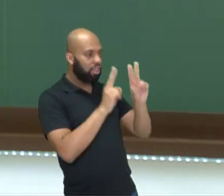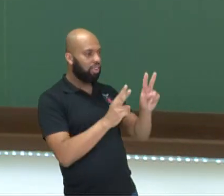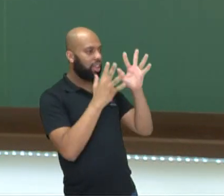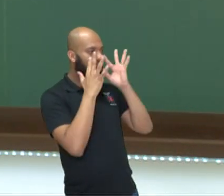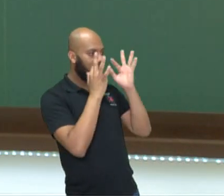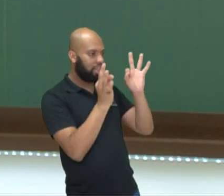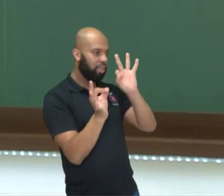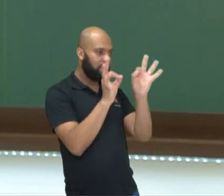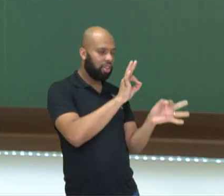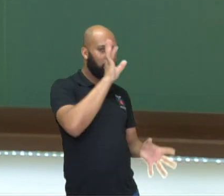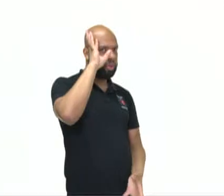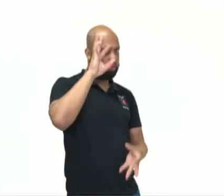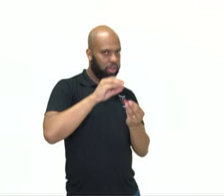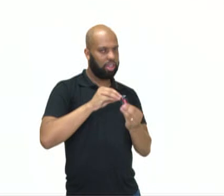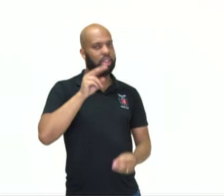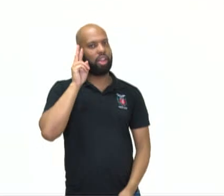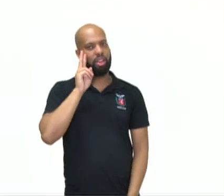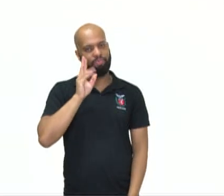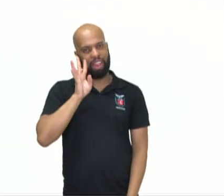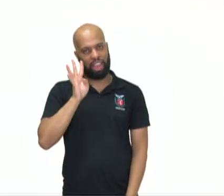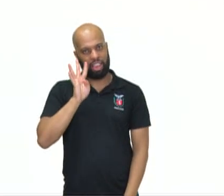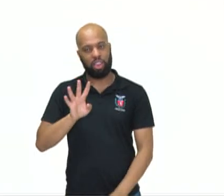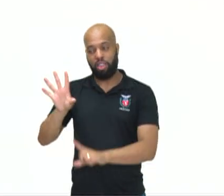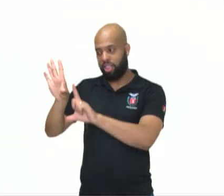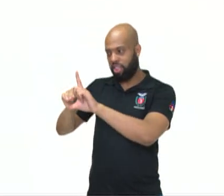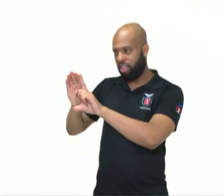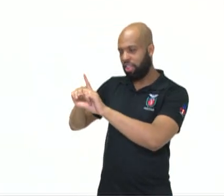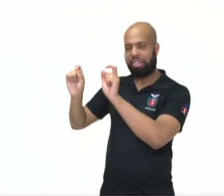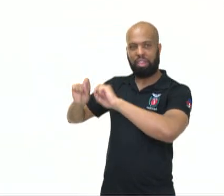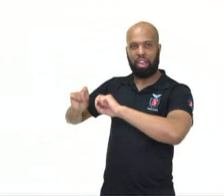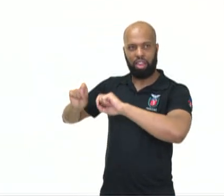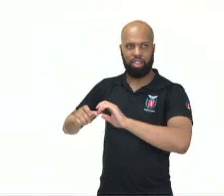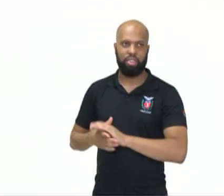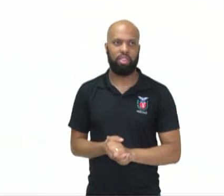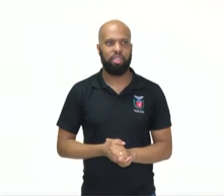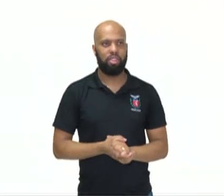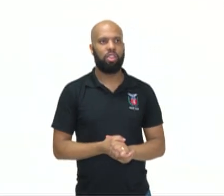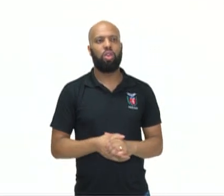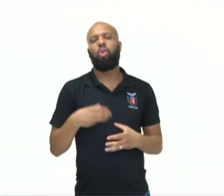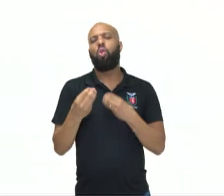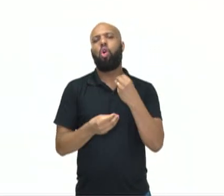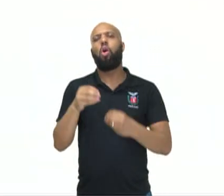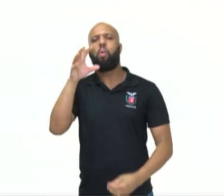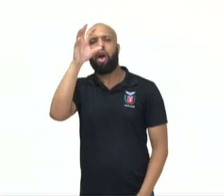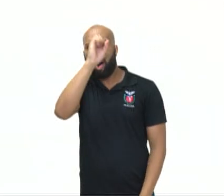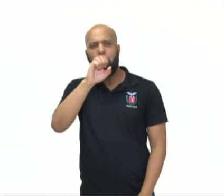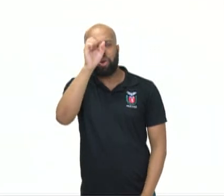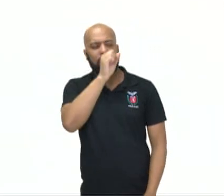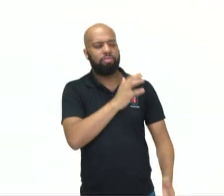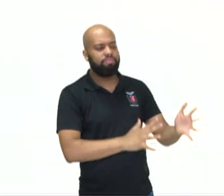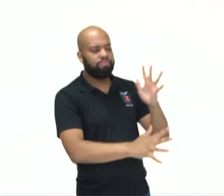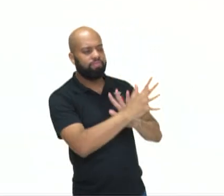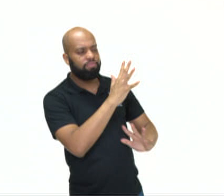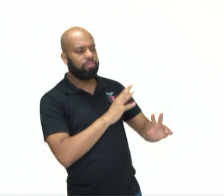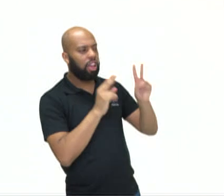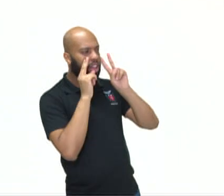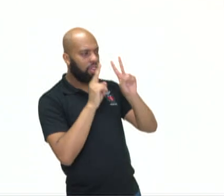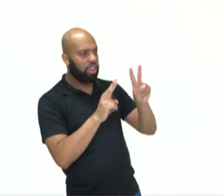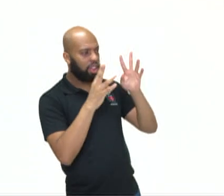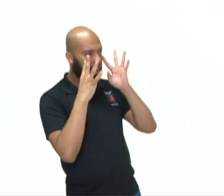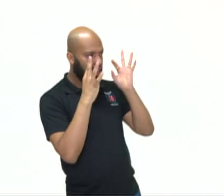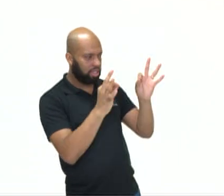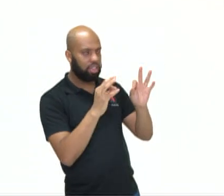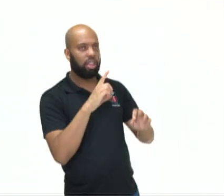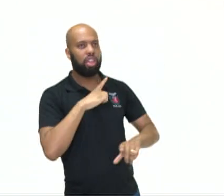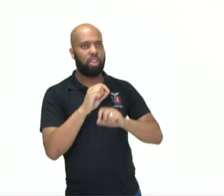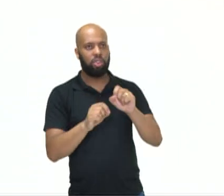bem legal, dá para você apontar o seu celular para esse QR Code. Como aprender a escutar o outro? Veja o vídeo do canal